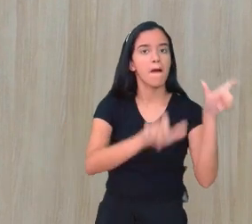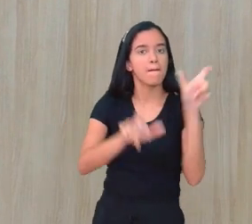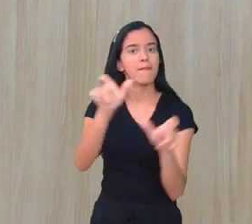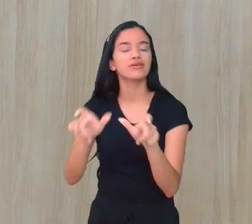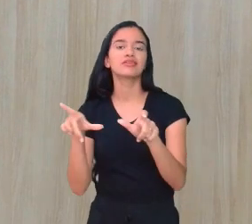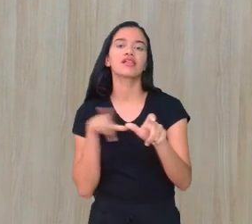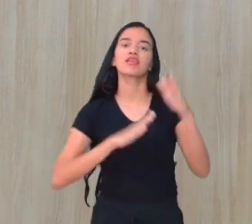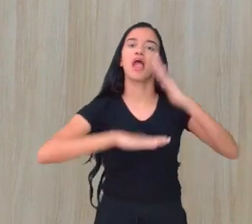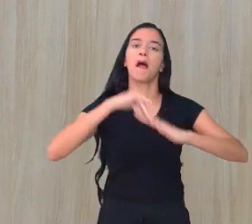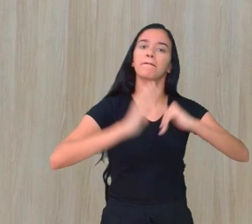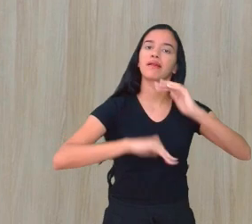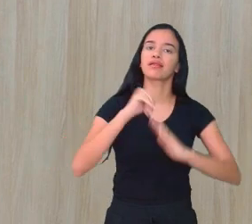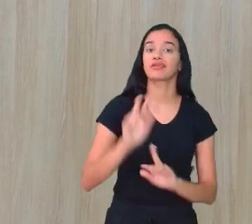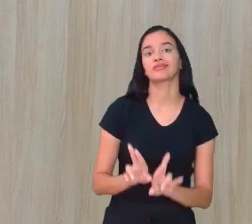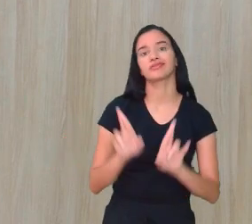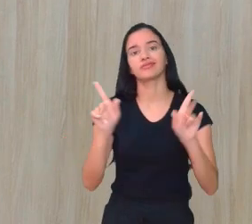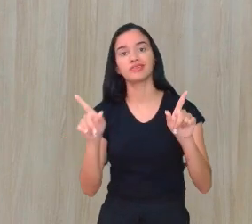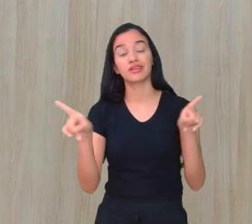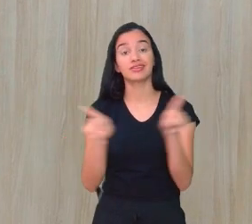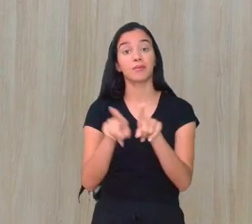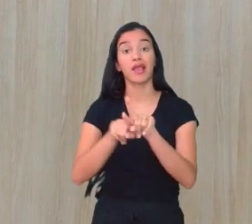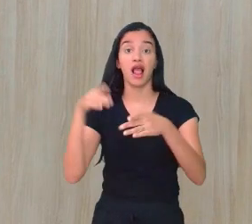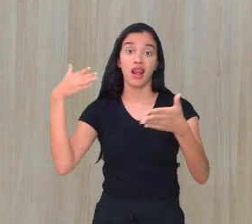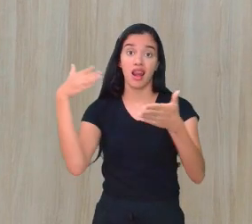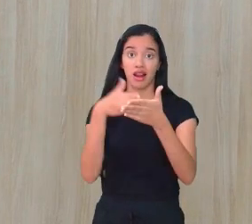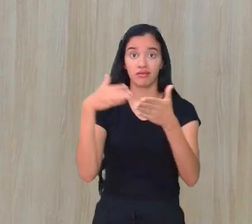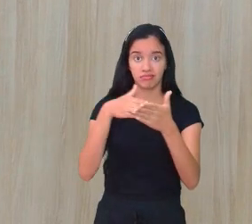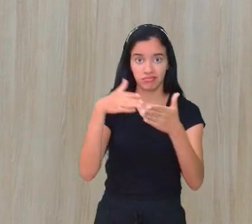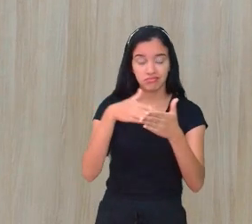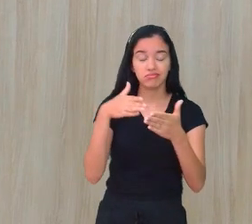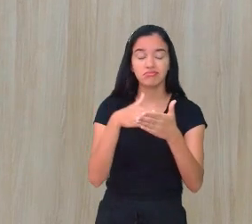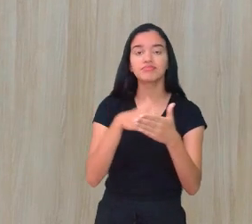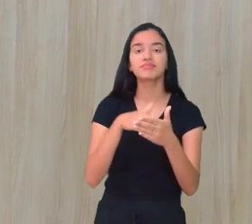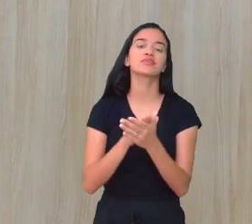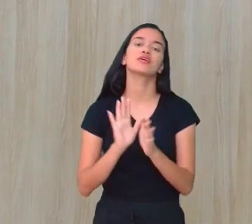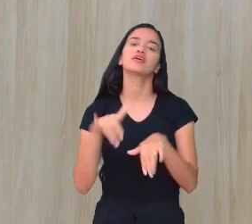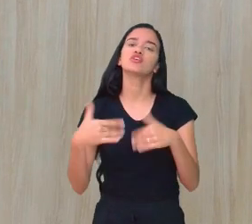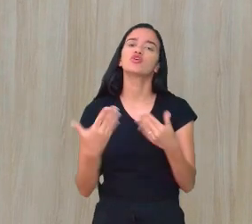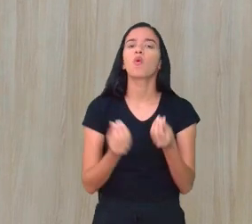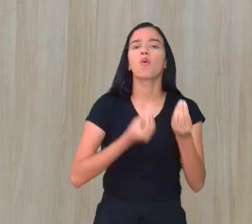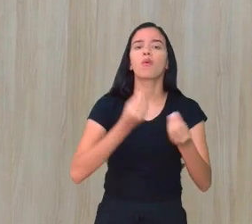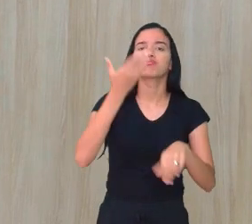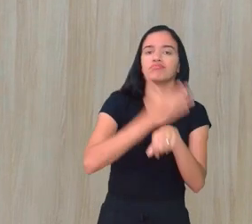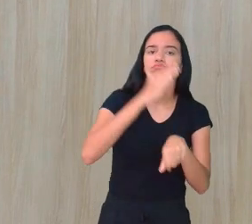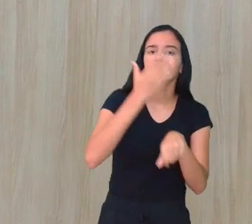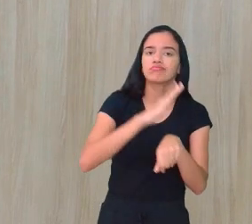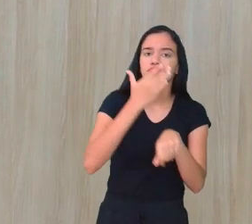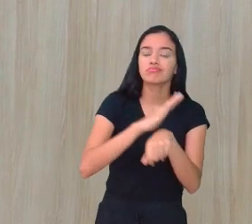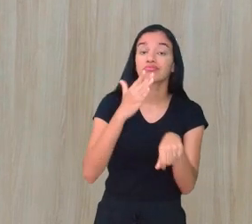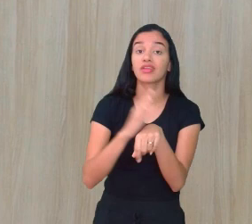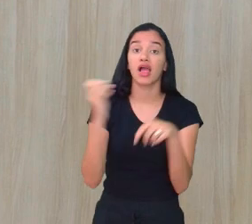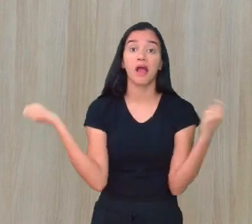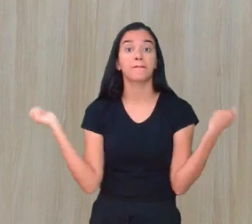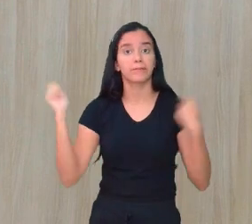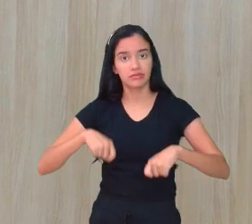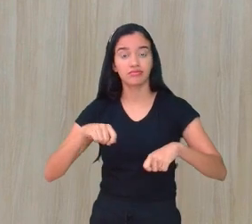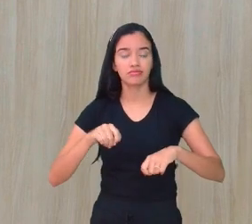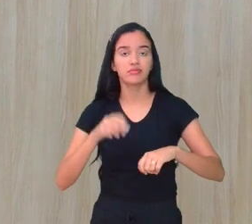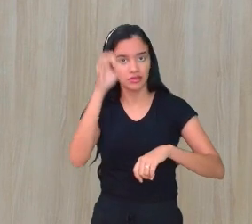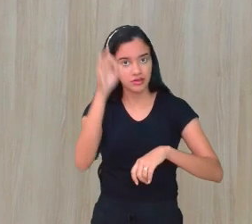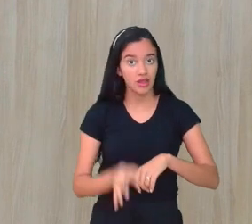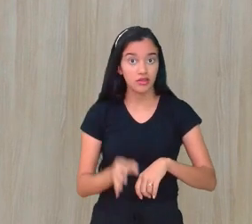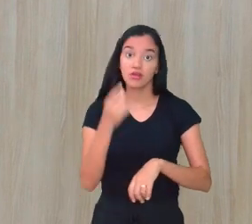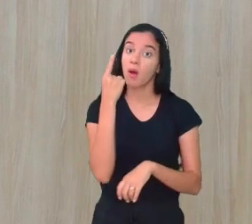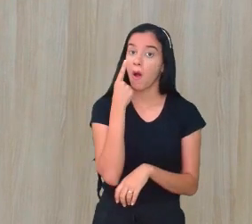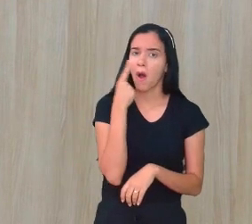sua habilidade, né? E as suas limitações em relação à execução dessas capacidades. Então,